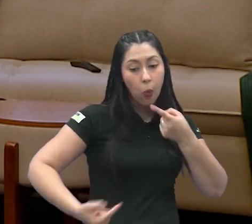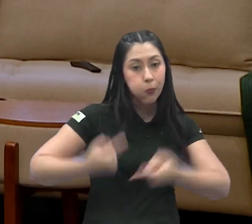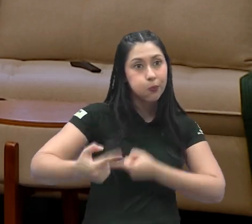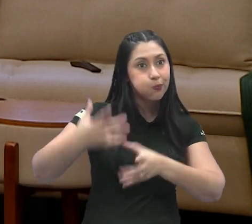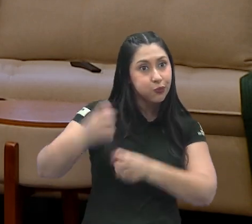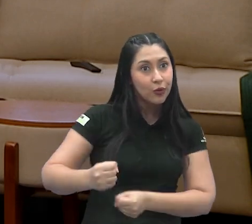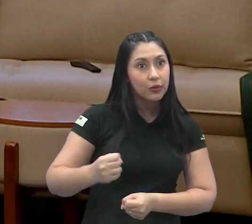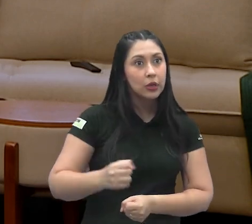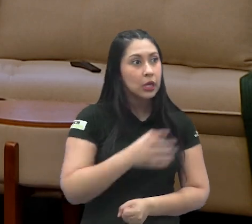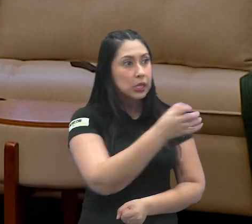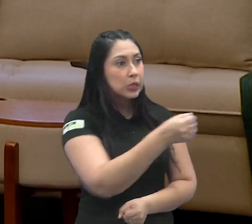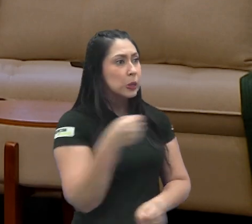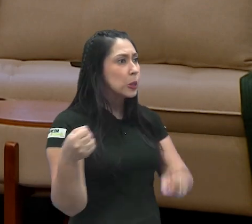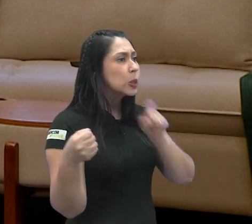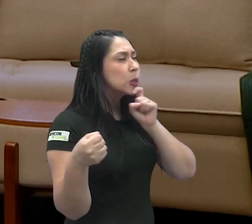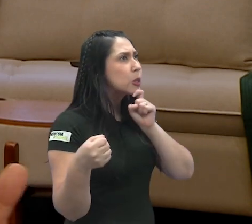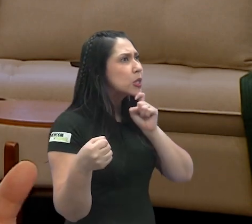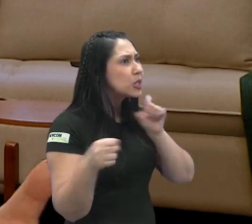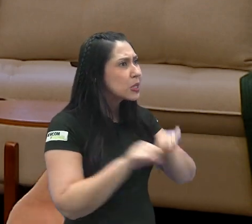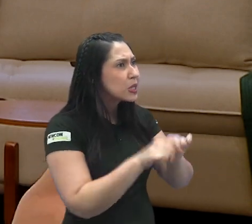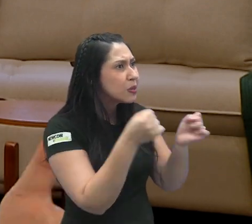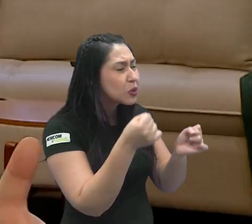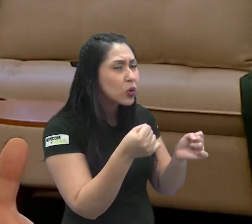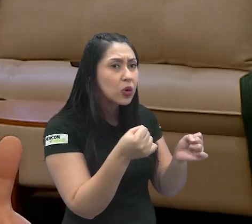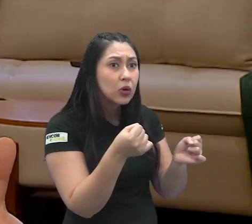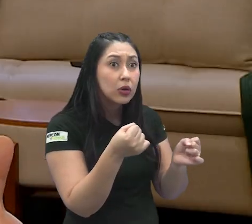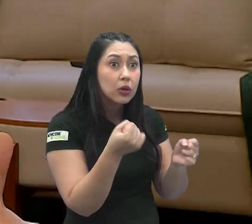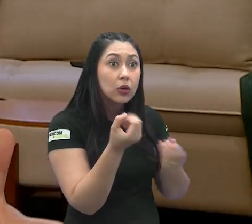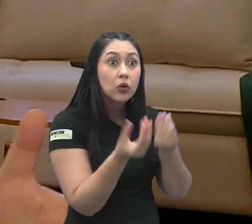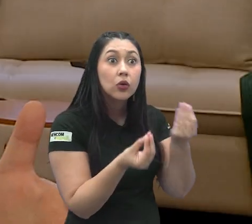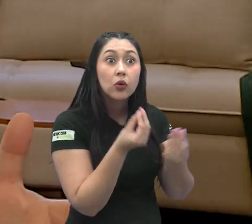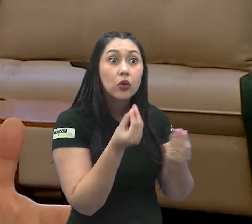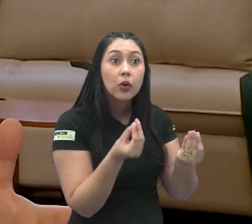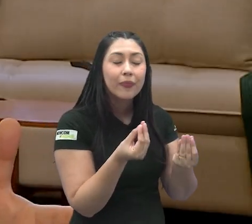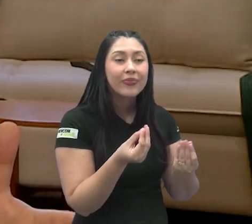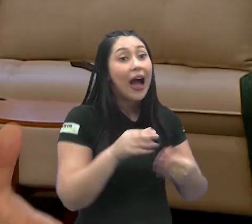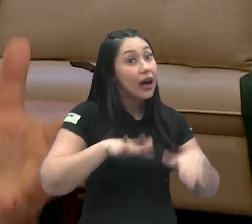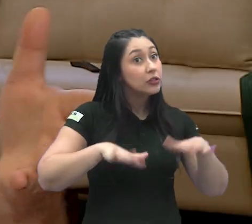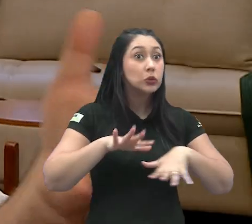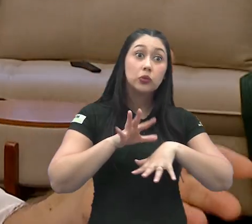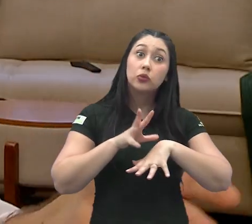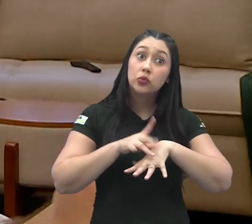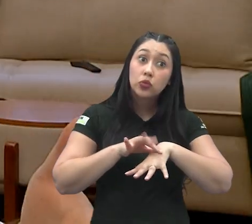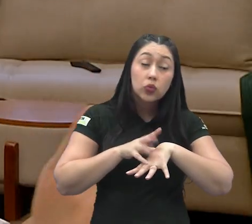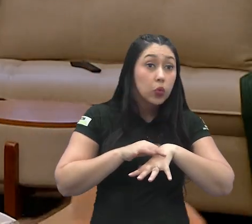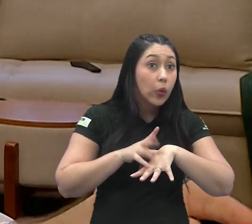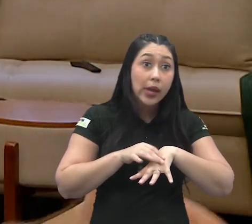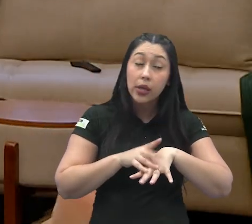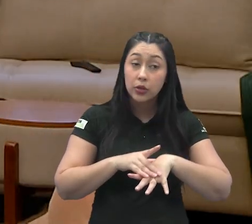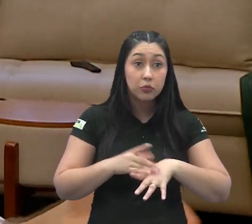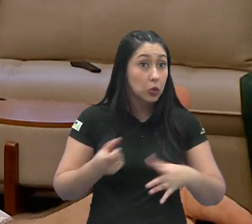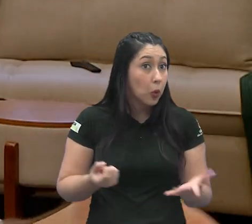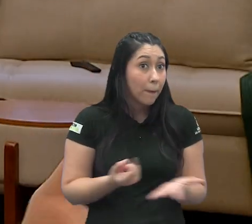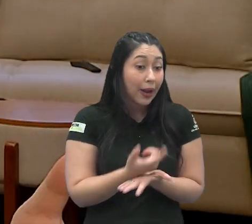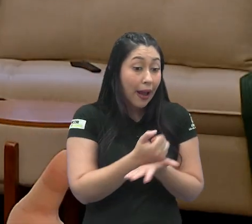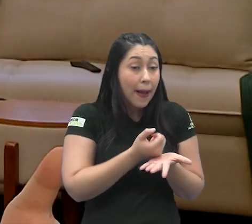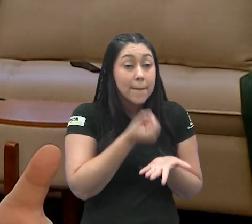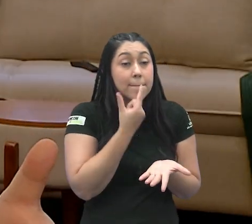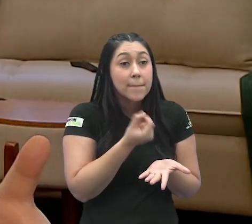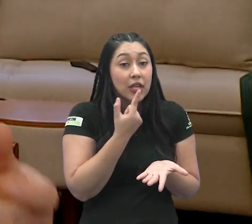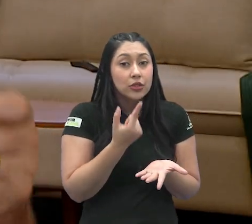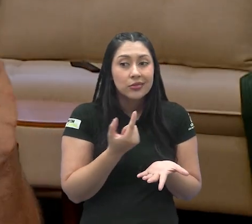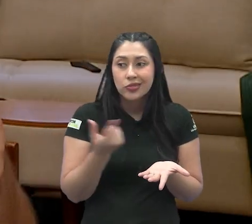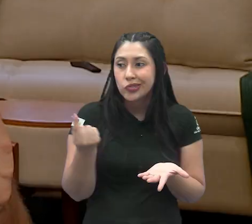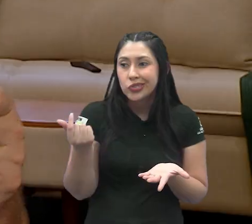do carro, a geladeira pifou, você fala, não posso ficar sem isso. O que eu vou fazer? Um remédio, que alguém da família ficou